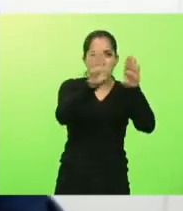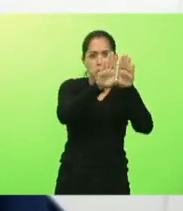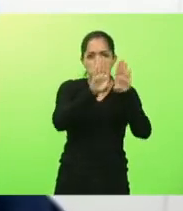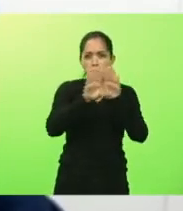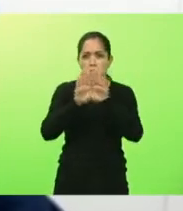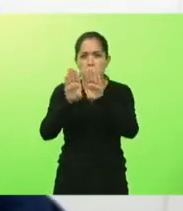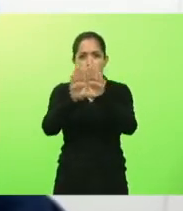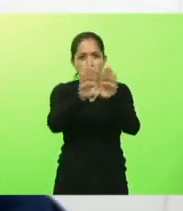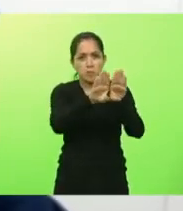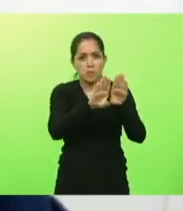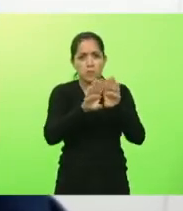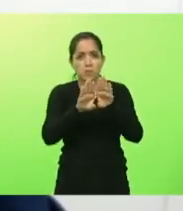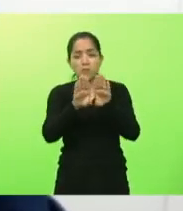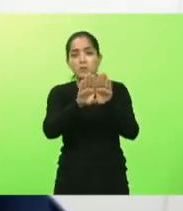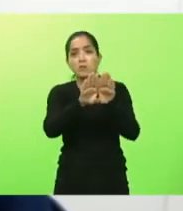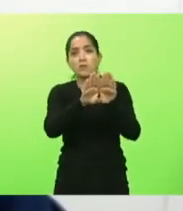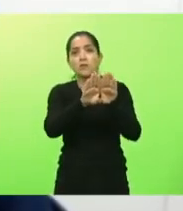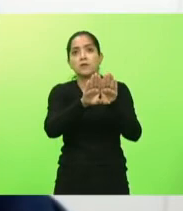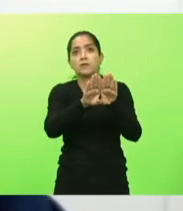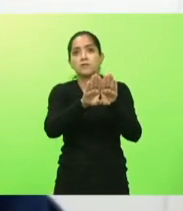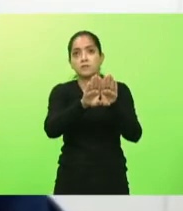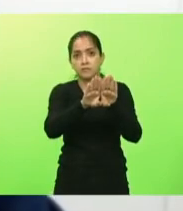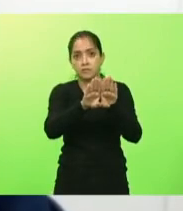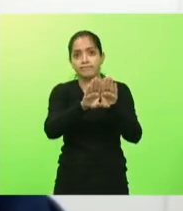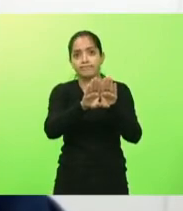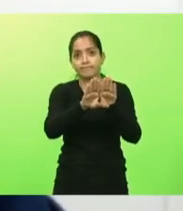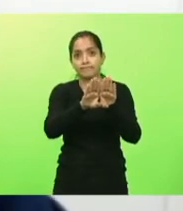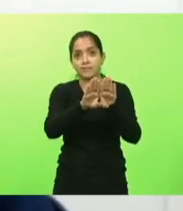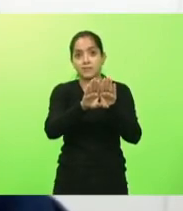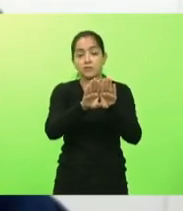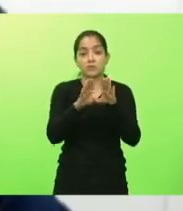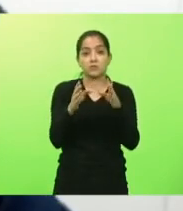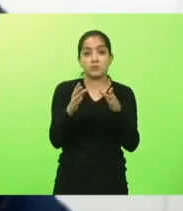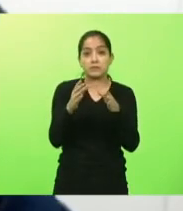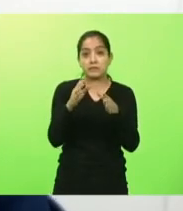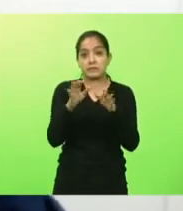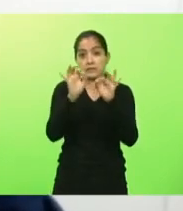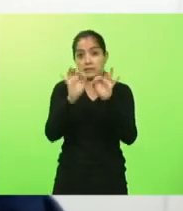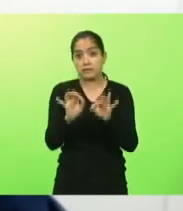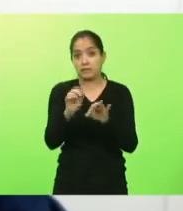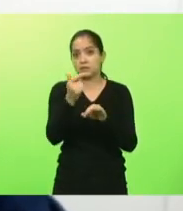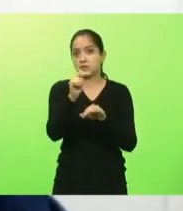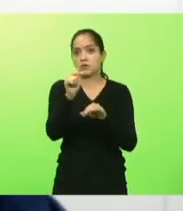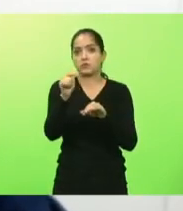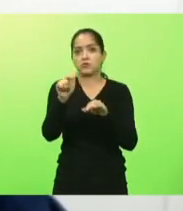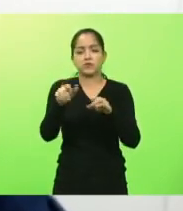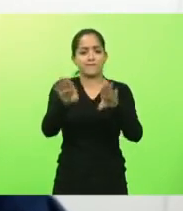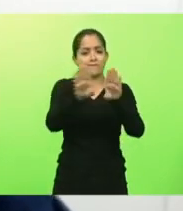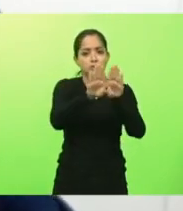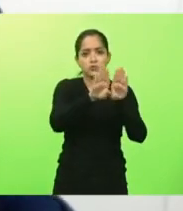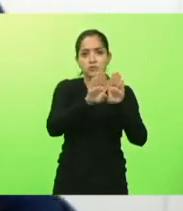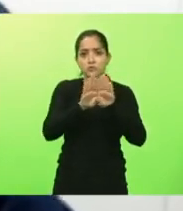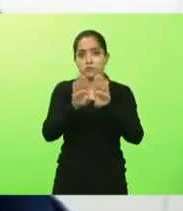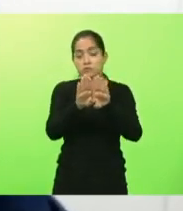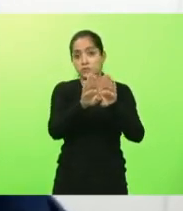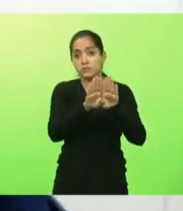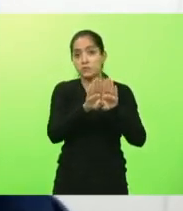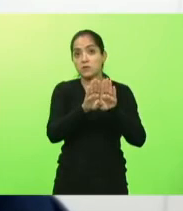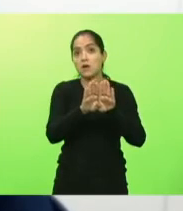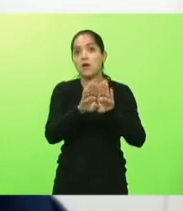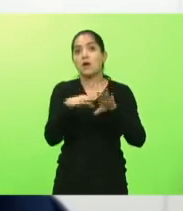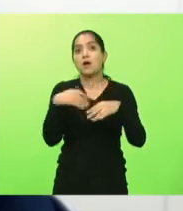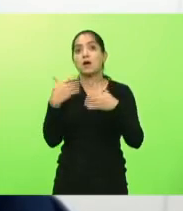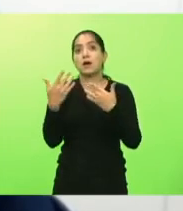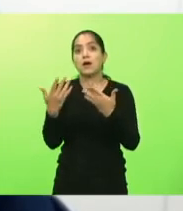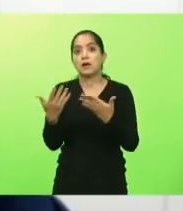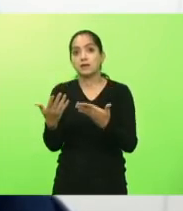se soubesse tudo, quando ainda tudo era incerteza, o governo fechou tudo. Aí o governo